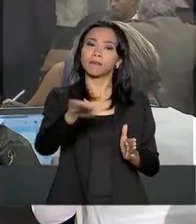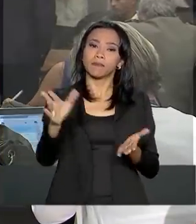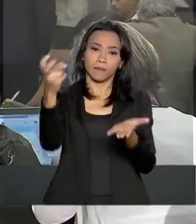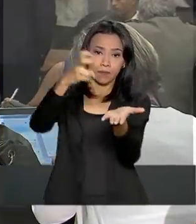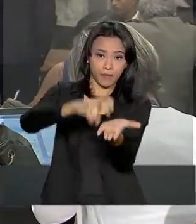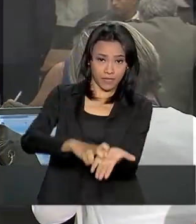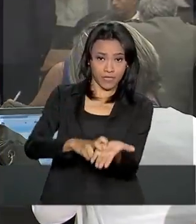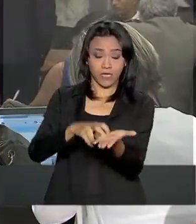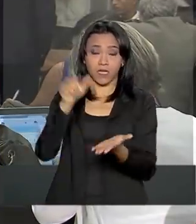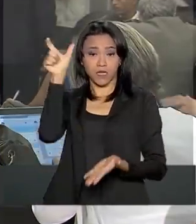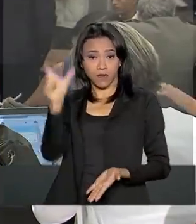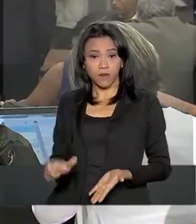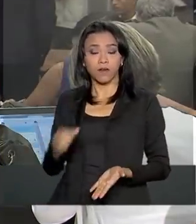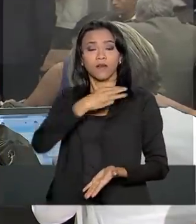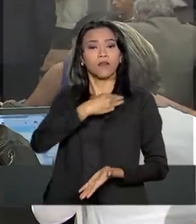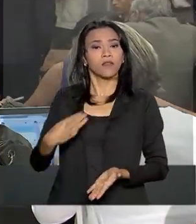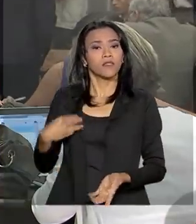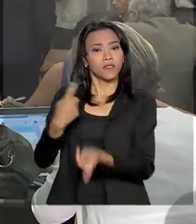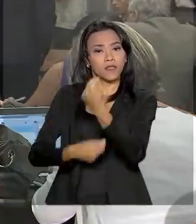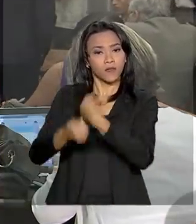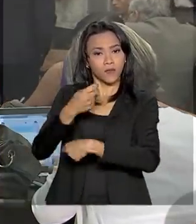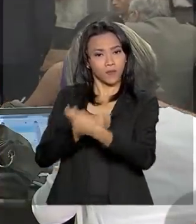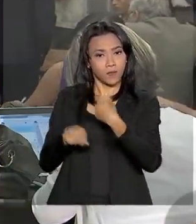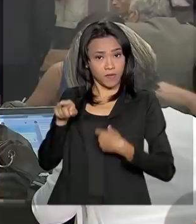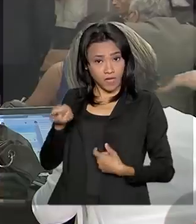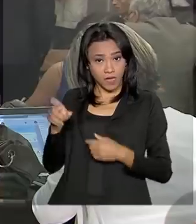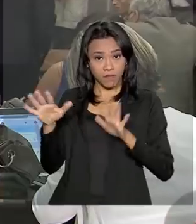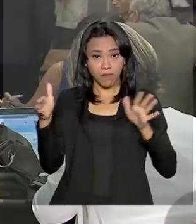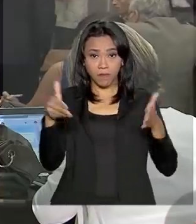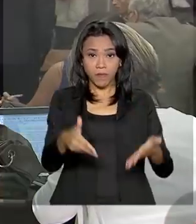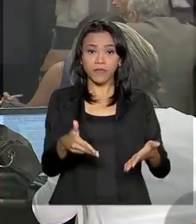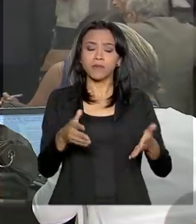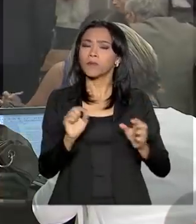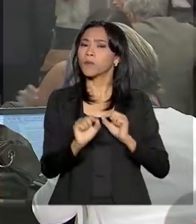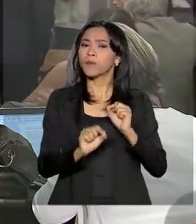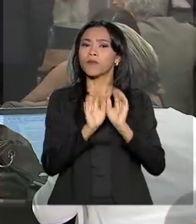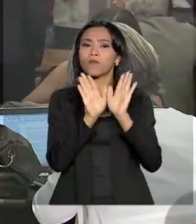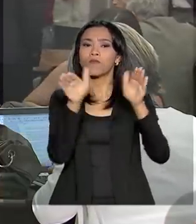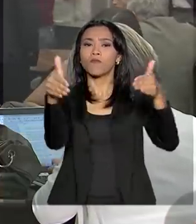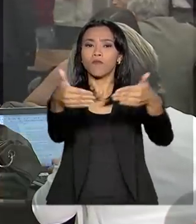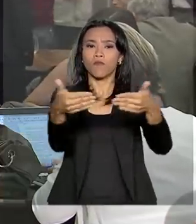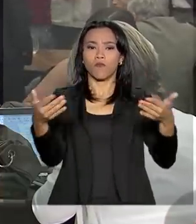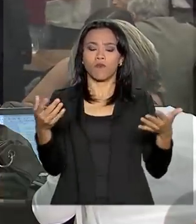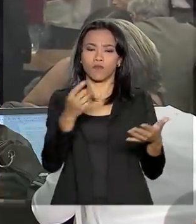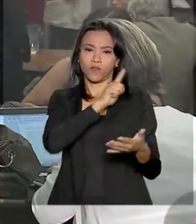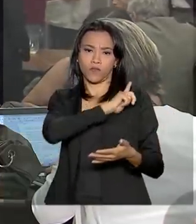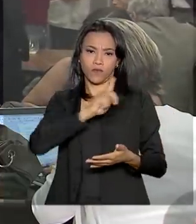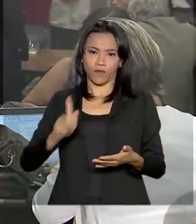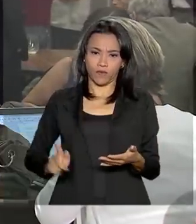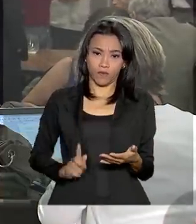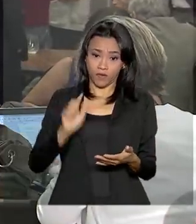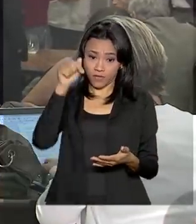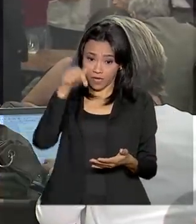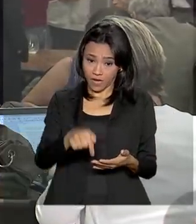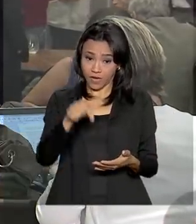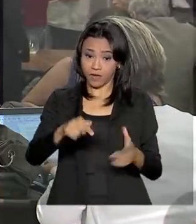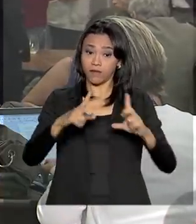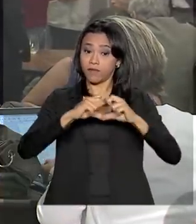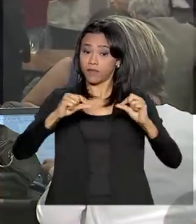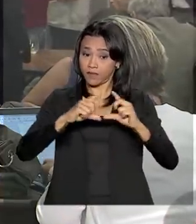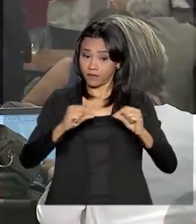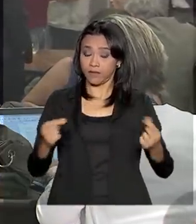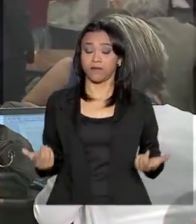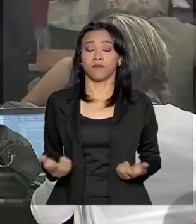Economia, Paulo Guedes, participa do Fórum de Governadores, aqui no Centro Internacional de Convenções do Brasil,